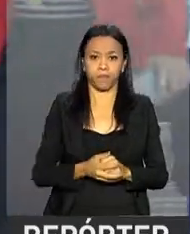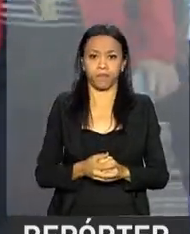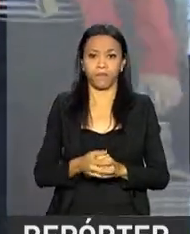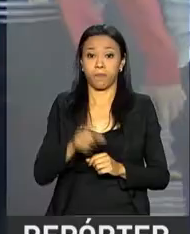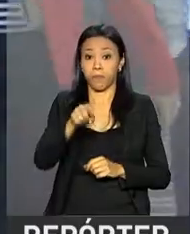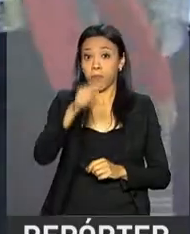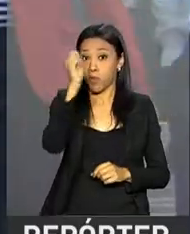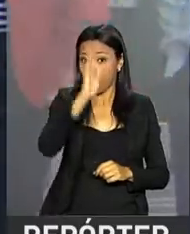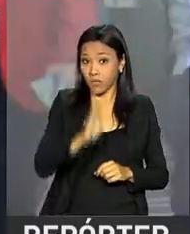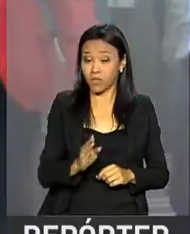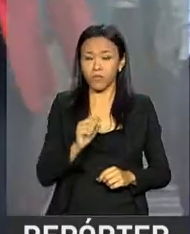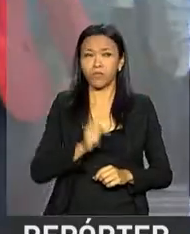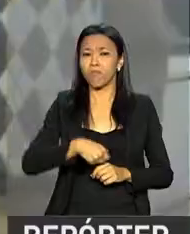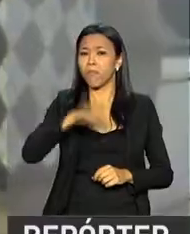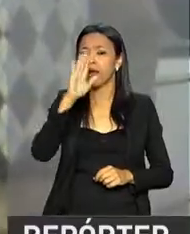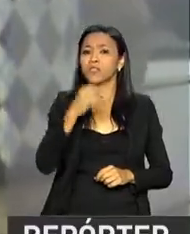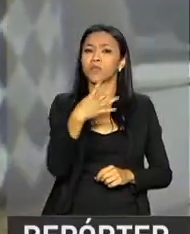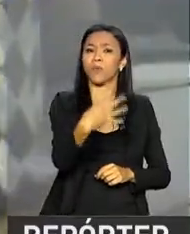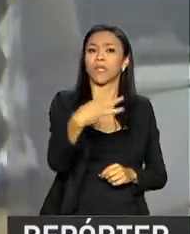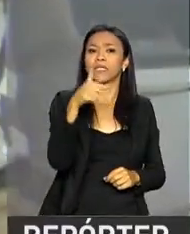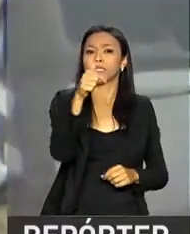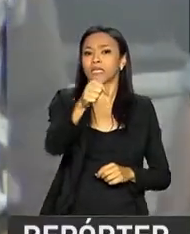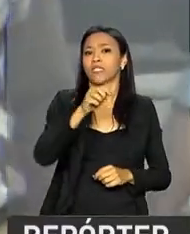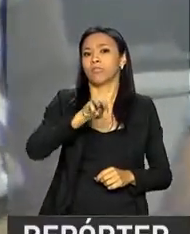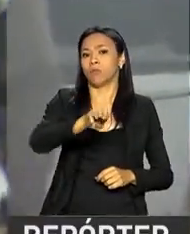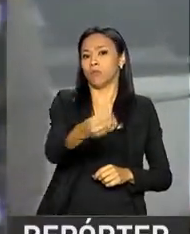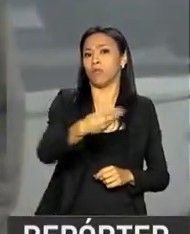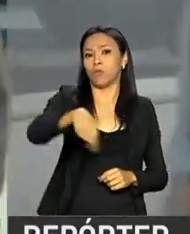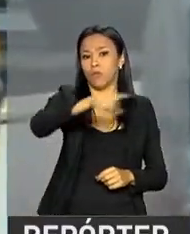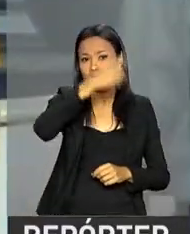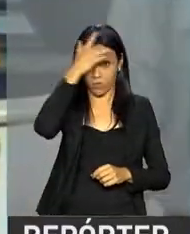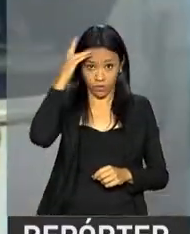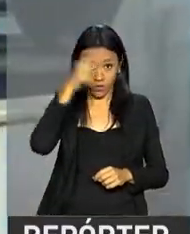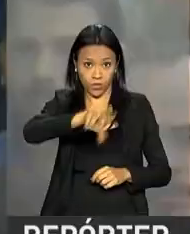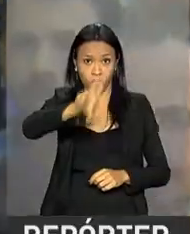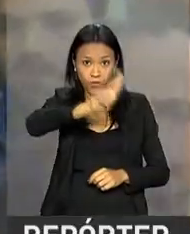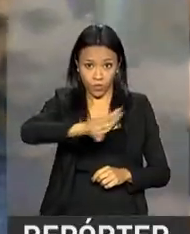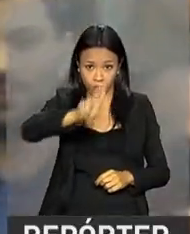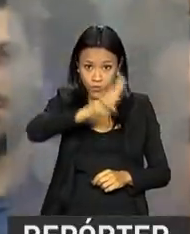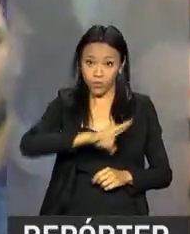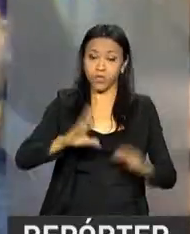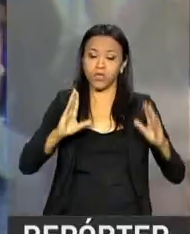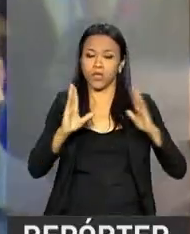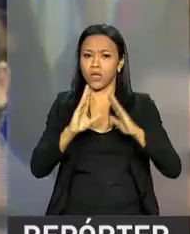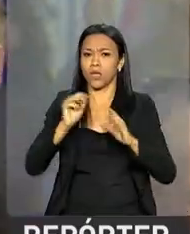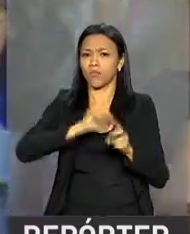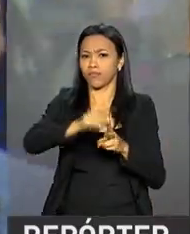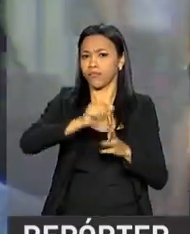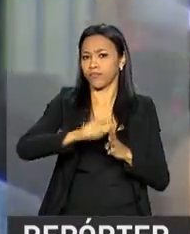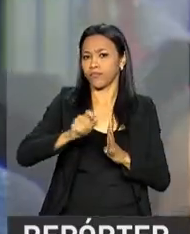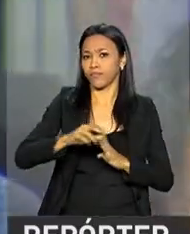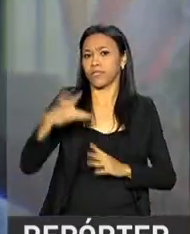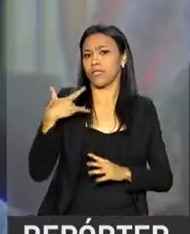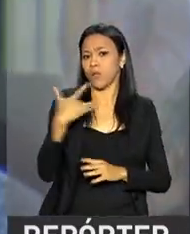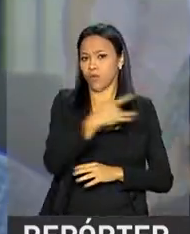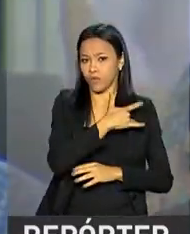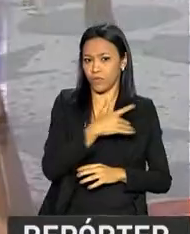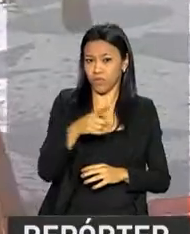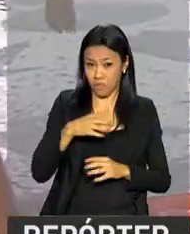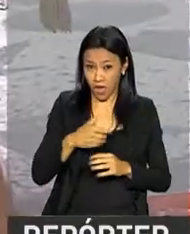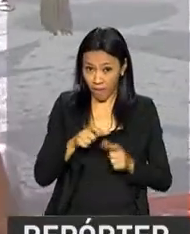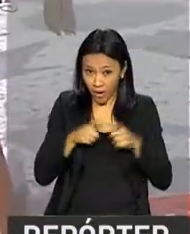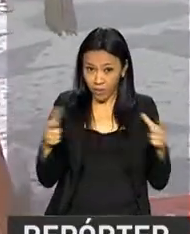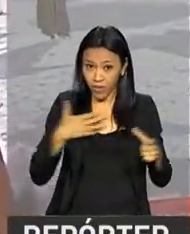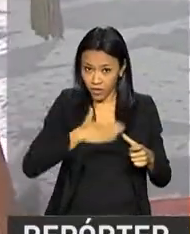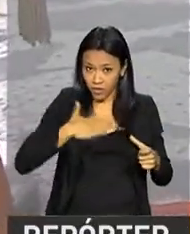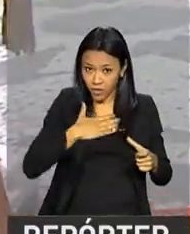No Brasil, são mais de 47 milhões de usuários de planos de saúde. Mas nem todos estão satisfeitos com as operadoras. Quando eu